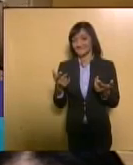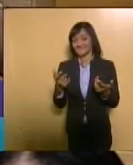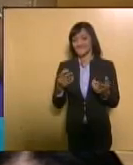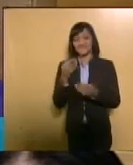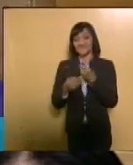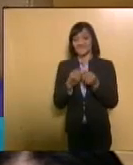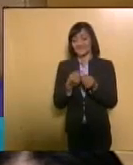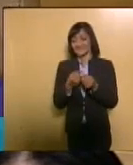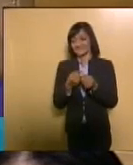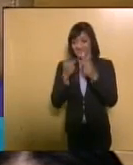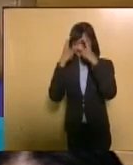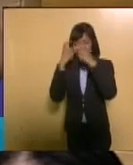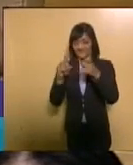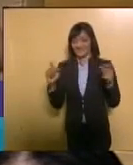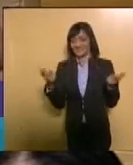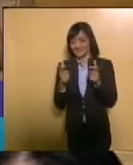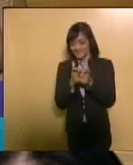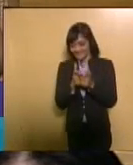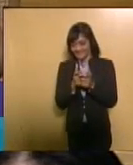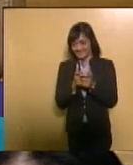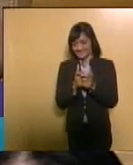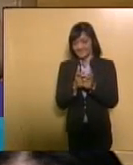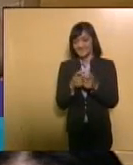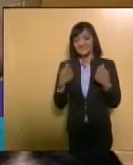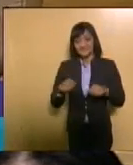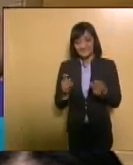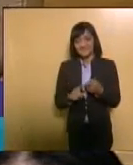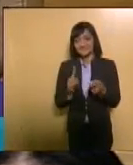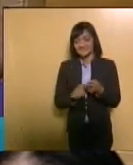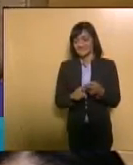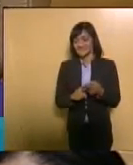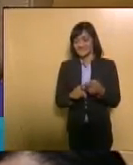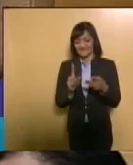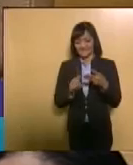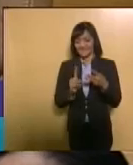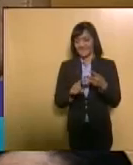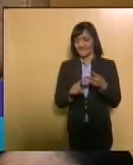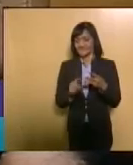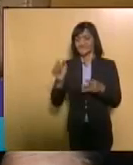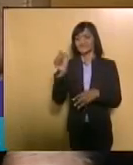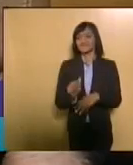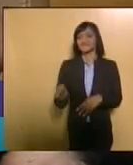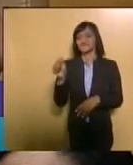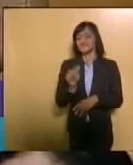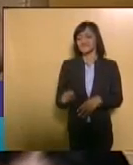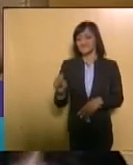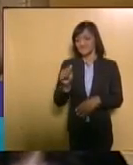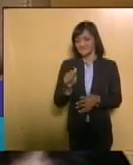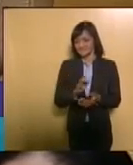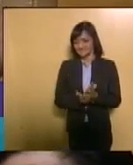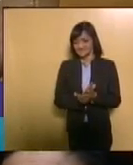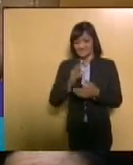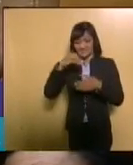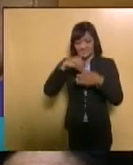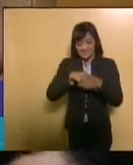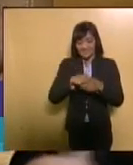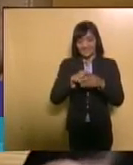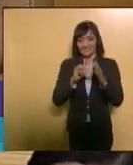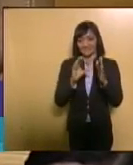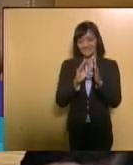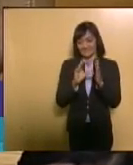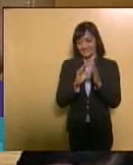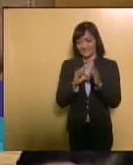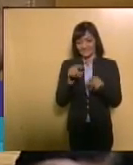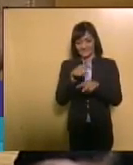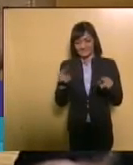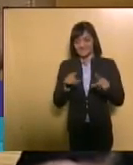P para diminuir a violência você deves investir também no terceiro setor com acho que associações que tá lá dentro da comunidade né Elas que